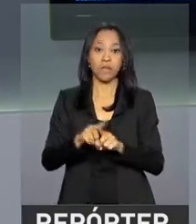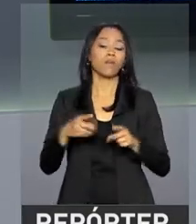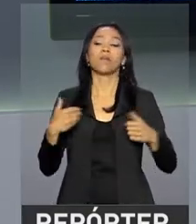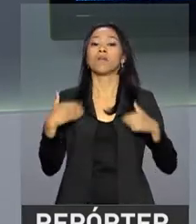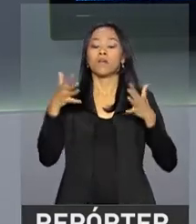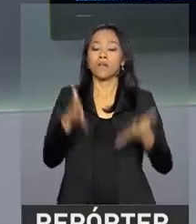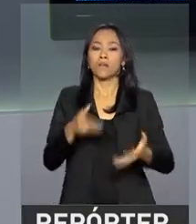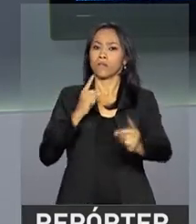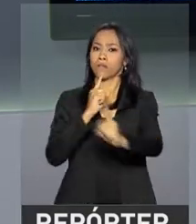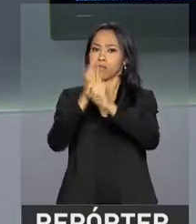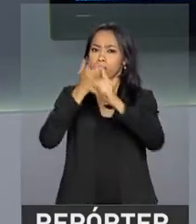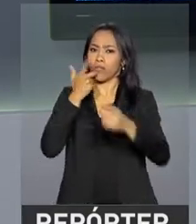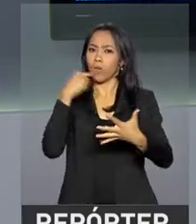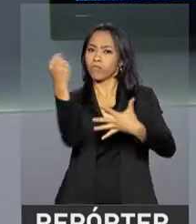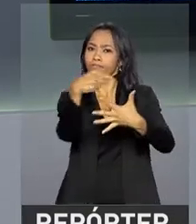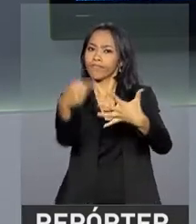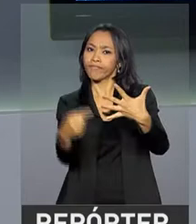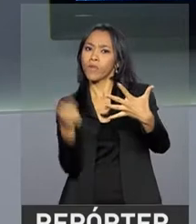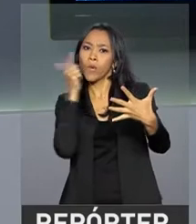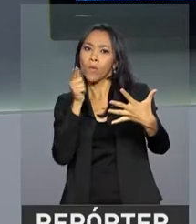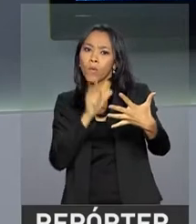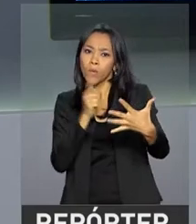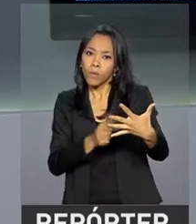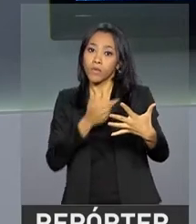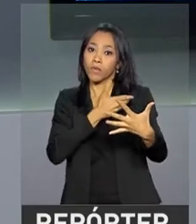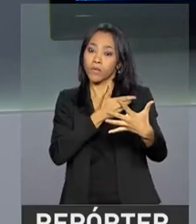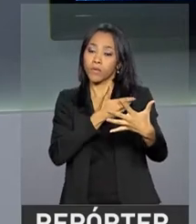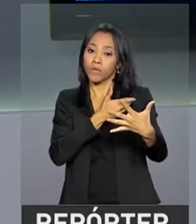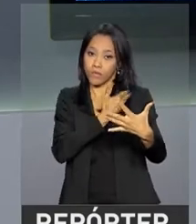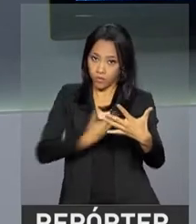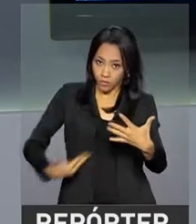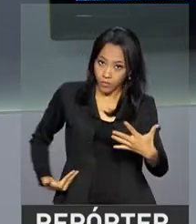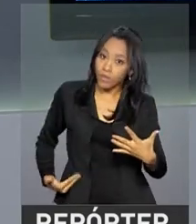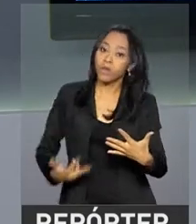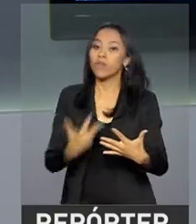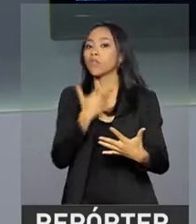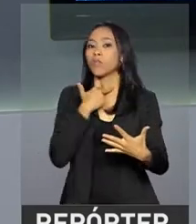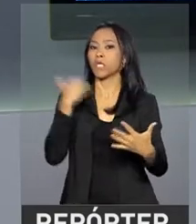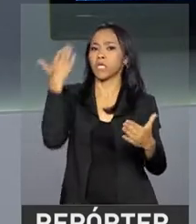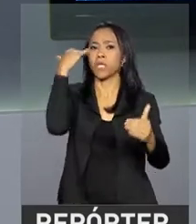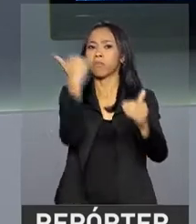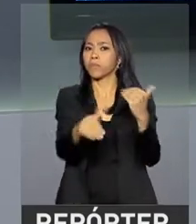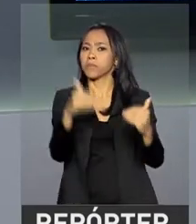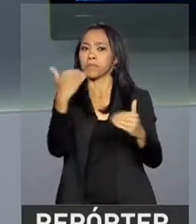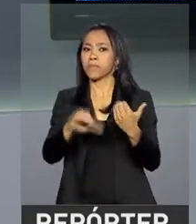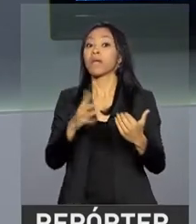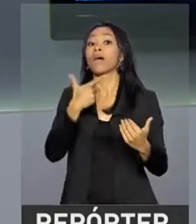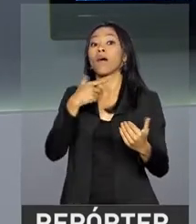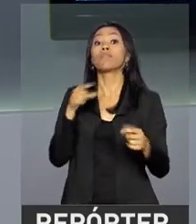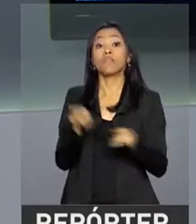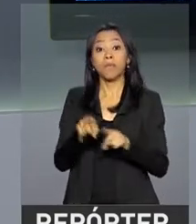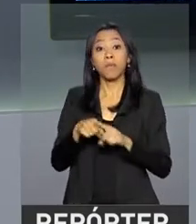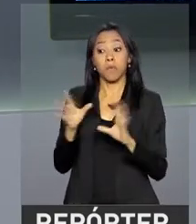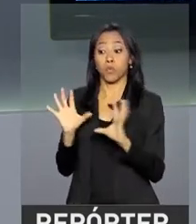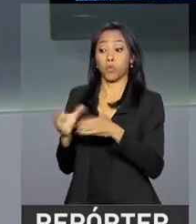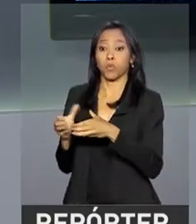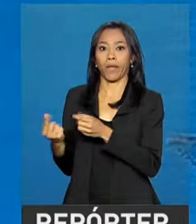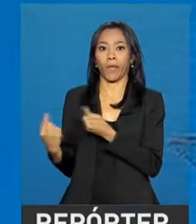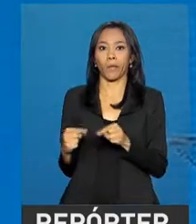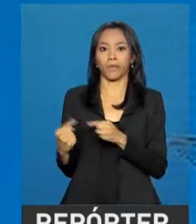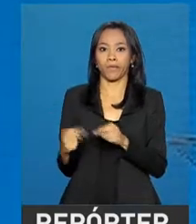e falou das conquistas do governo que não poder que não poderiam ser contestadas nem mesmo pela oposição